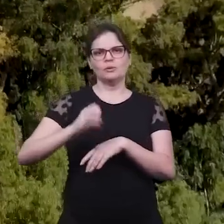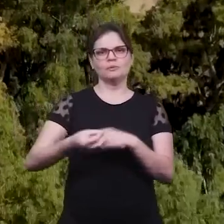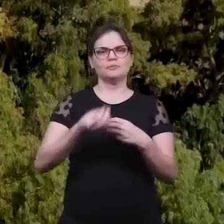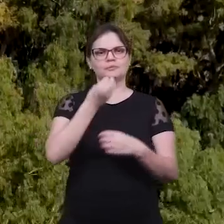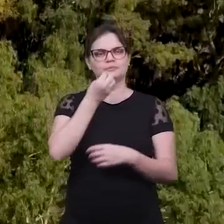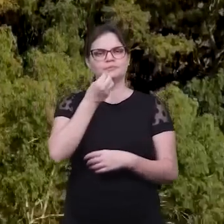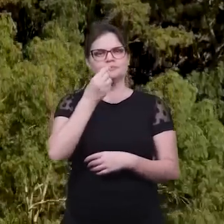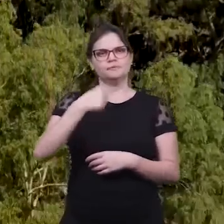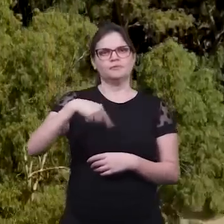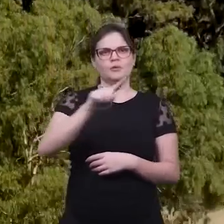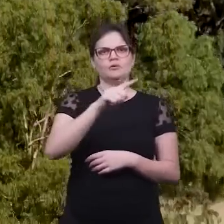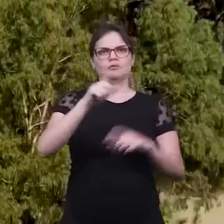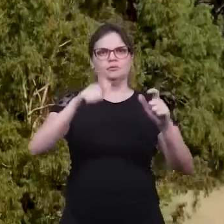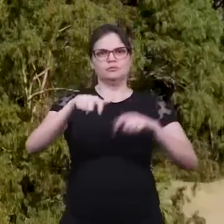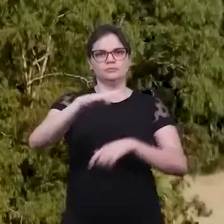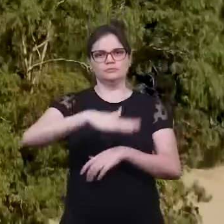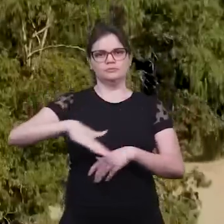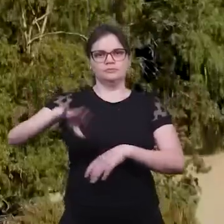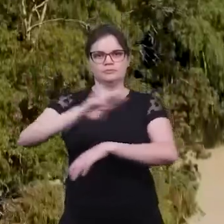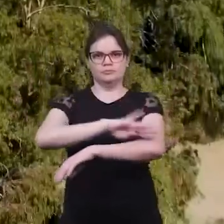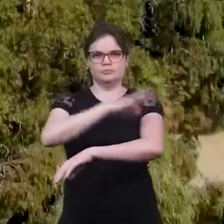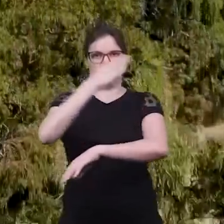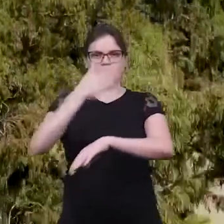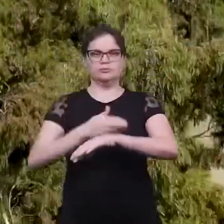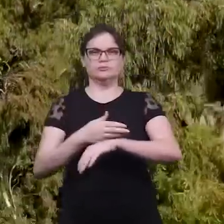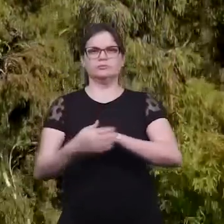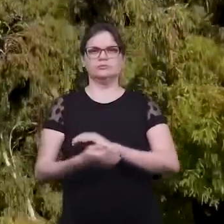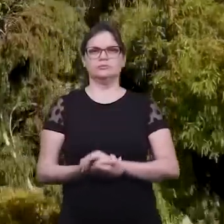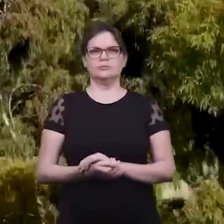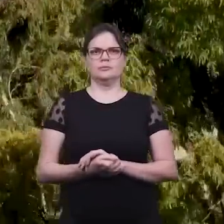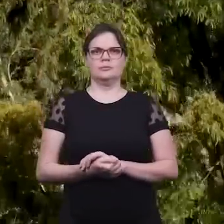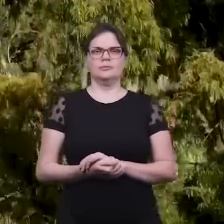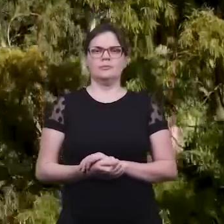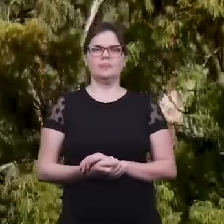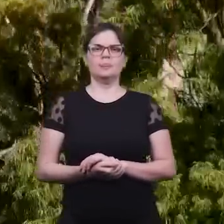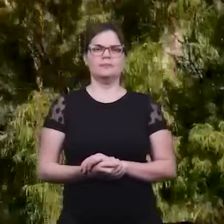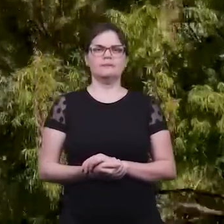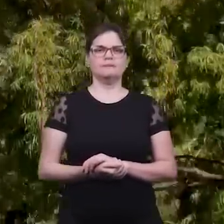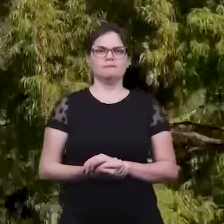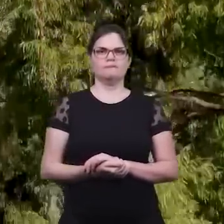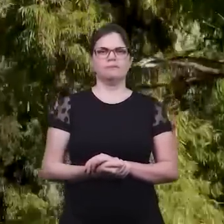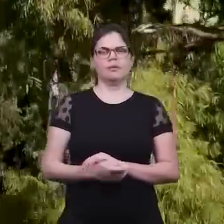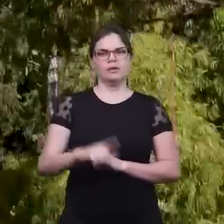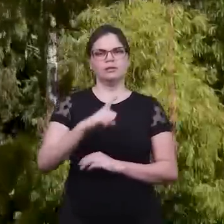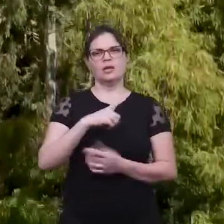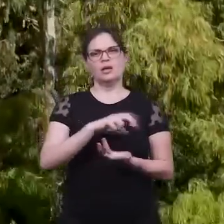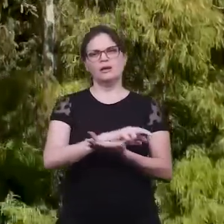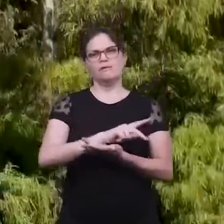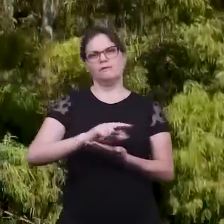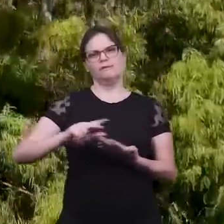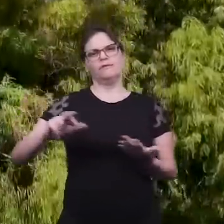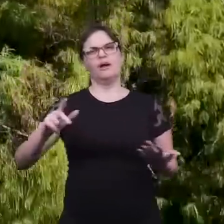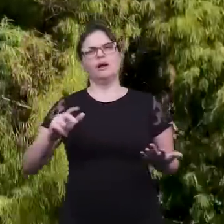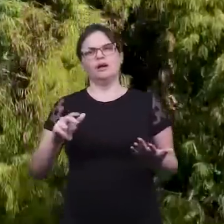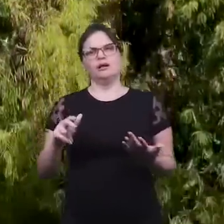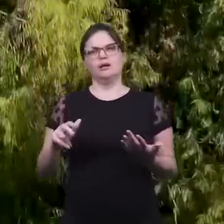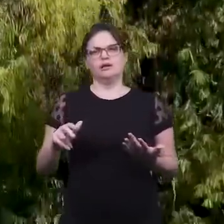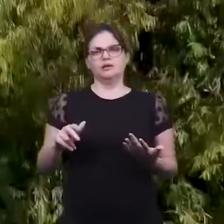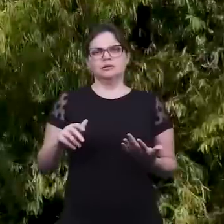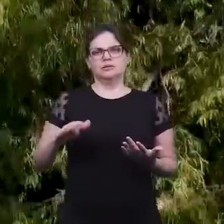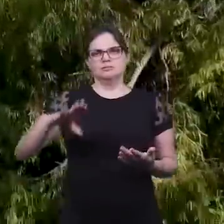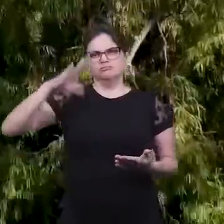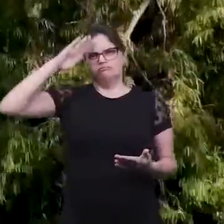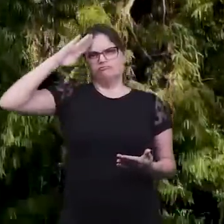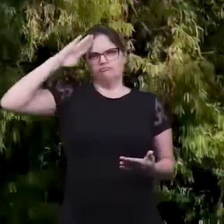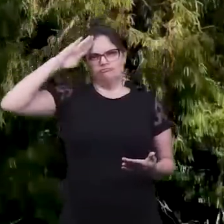vista toda, a terra de Israel, toda seria a Canaã, ver a terra o Mar Morto com binóculo,